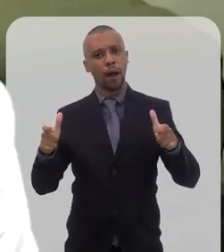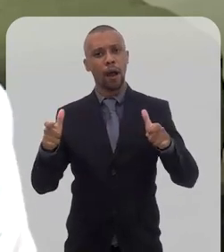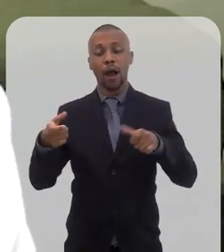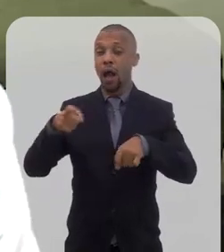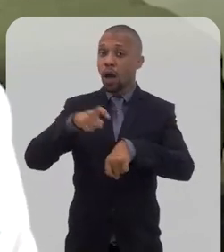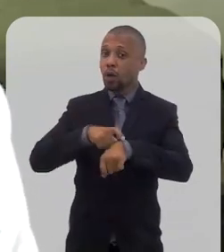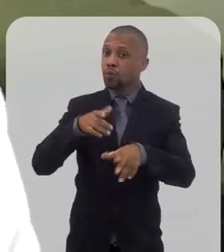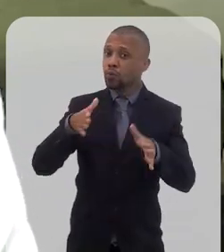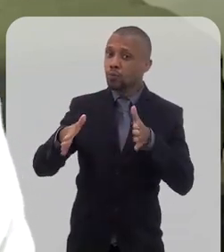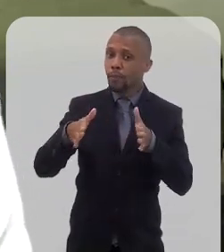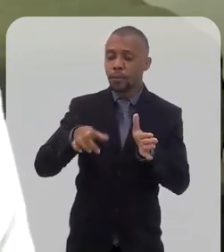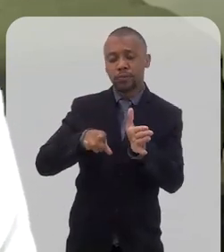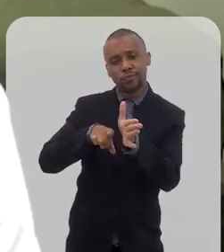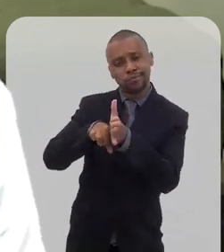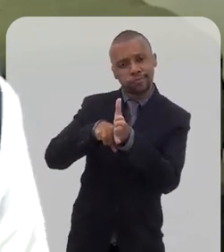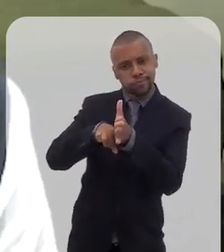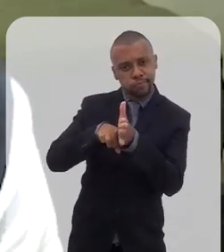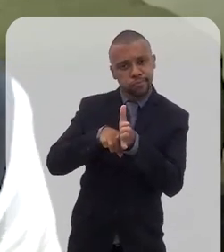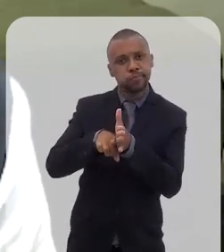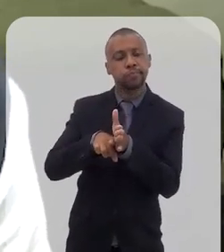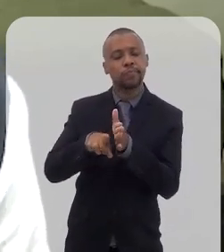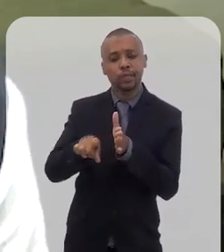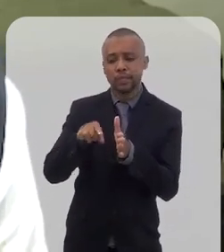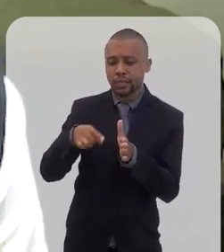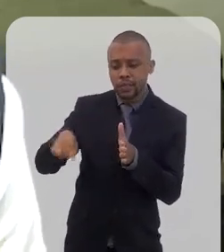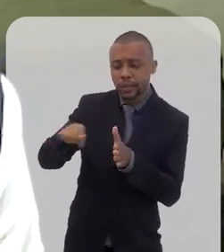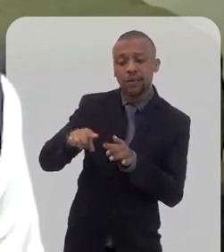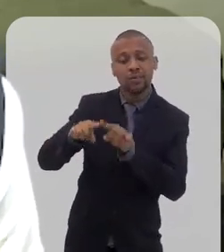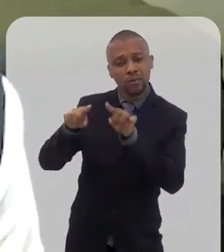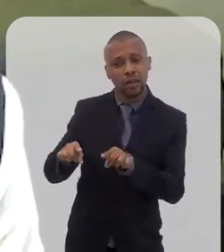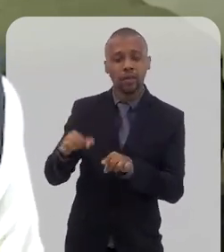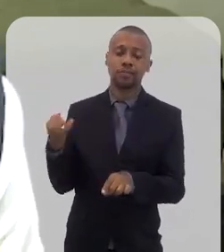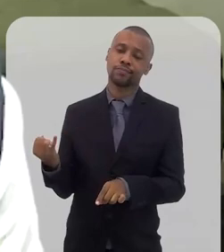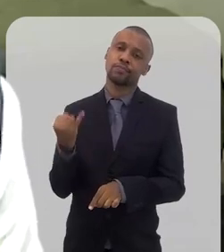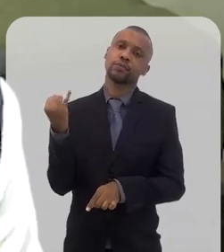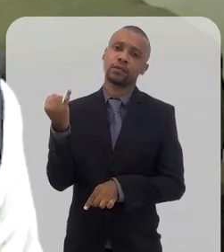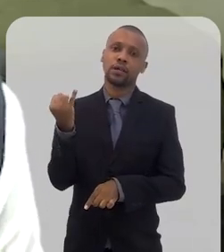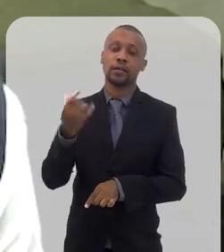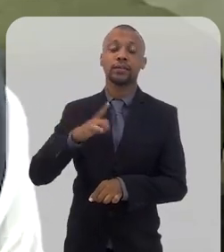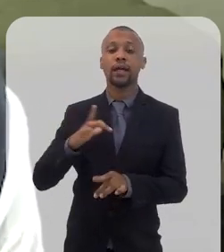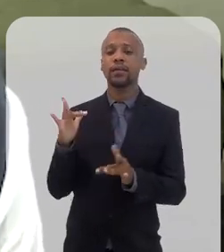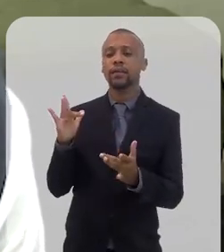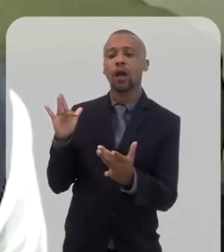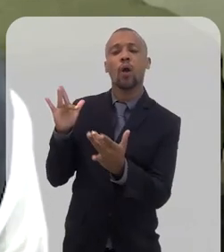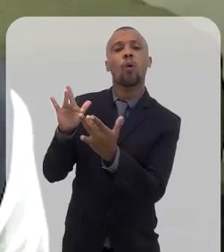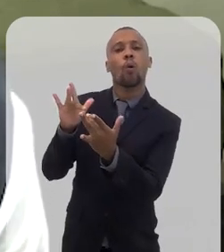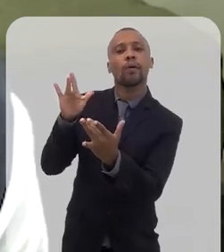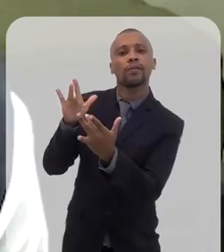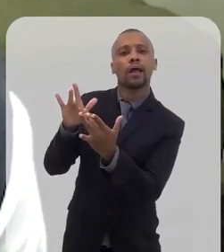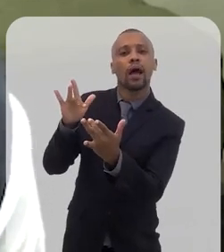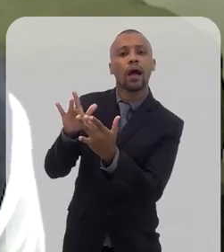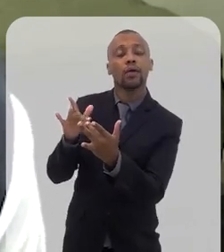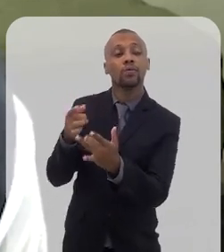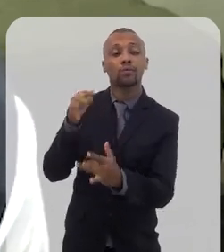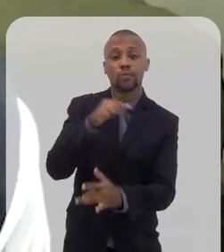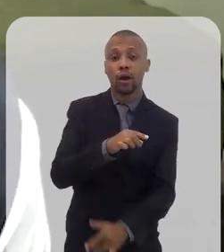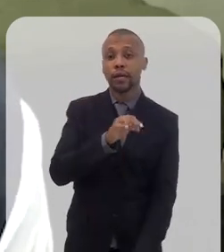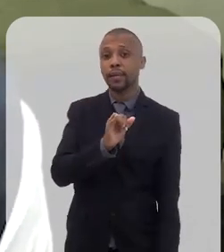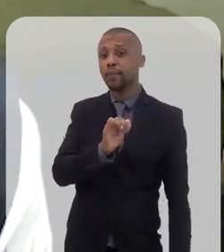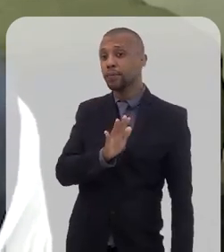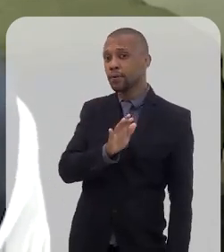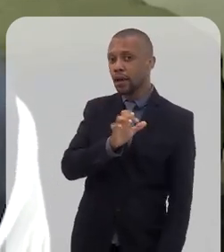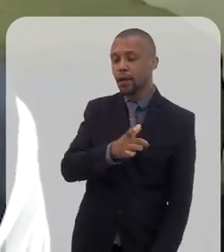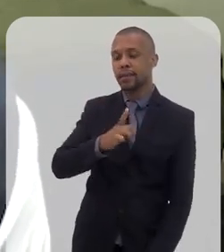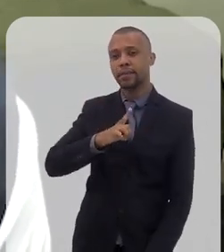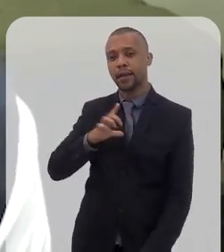durante o censo com essas pessoas e são indispensáveis para o recenseador, contato direto que o IBGE tem com